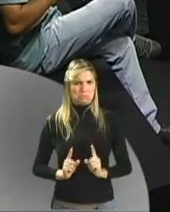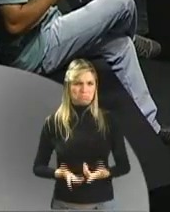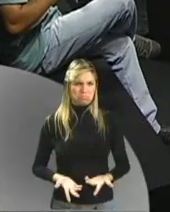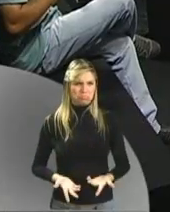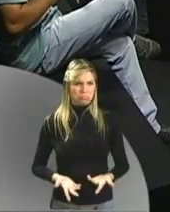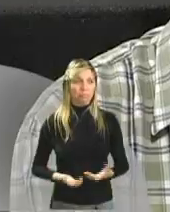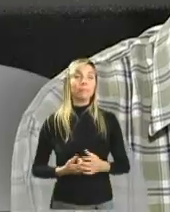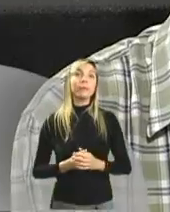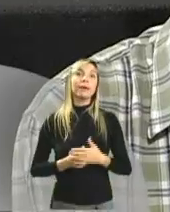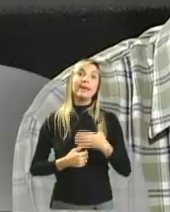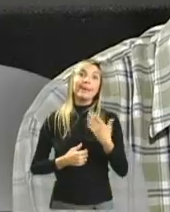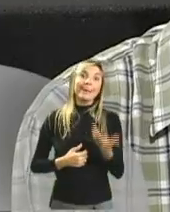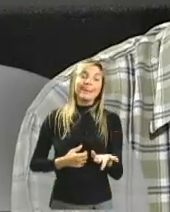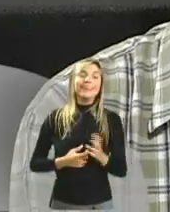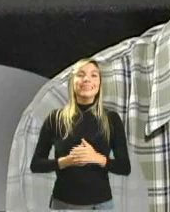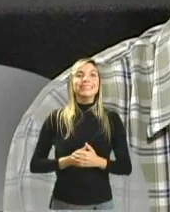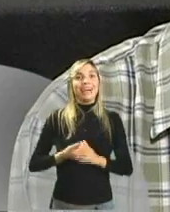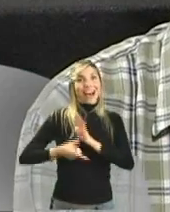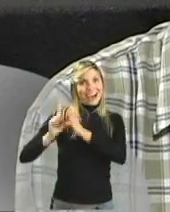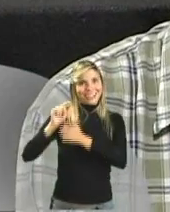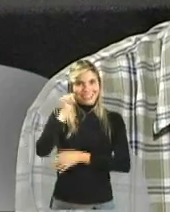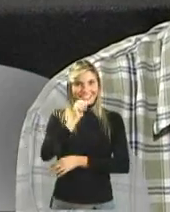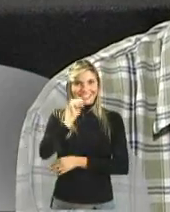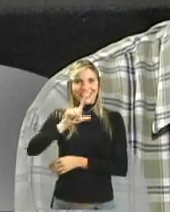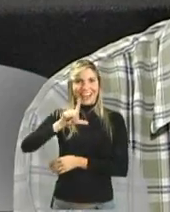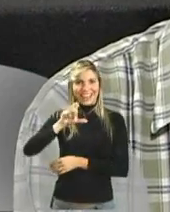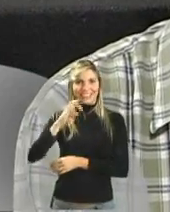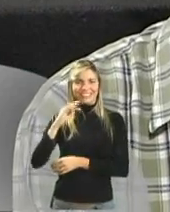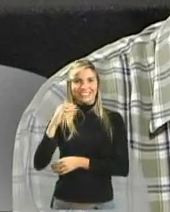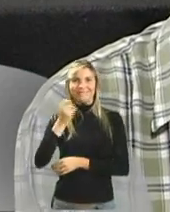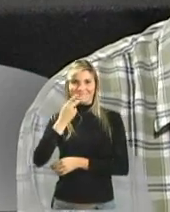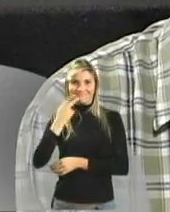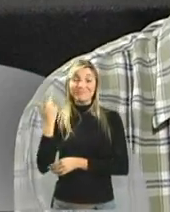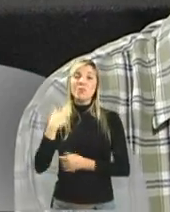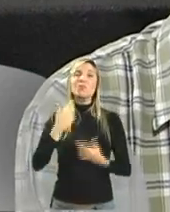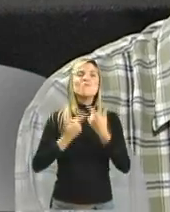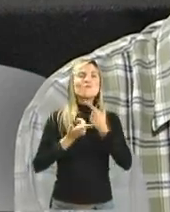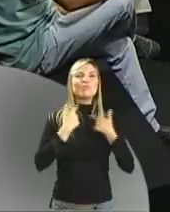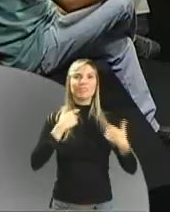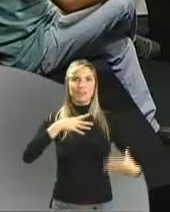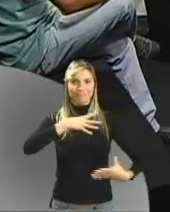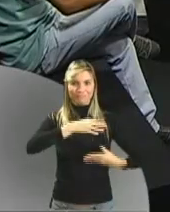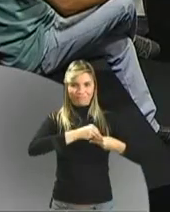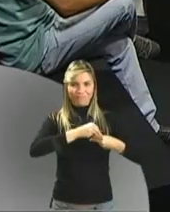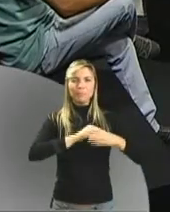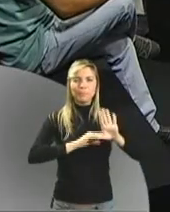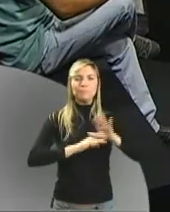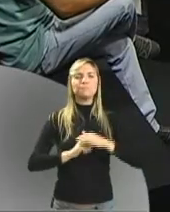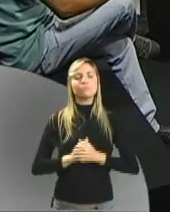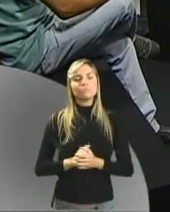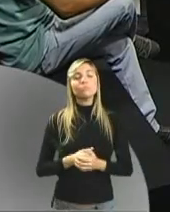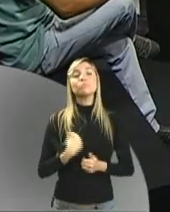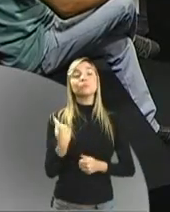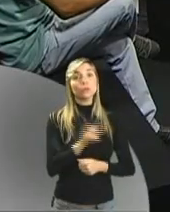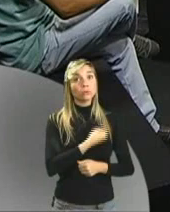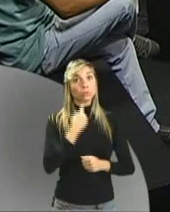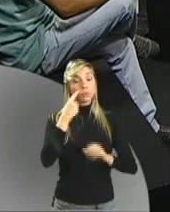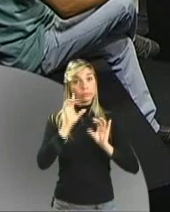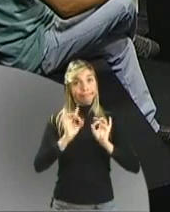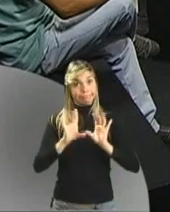semelhante? Bom, fazendo um gancho, né, no que a Letícia comentou agora há pouco, da questão do público, hoje nós